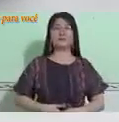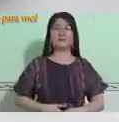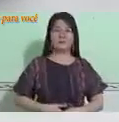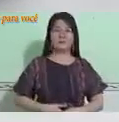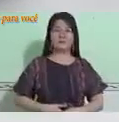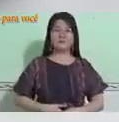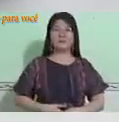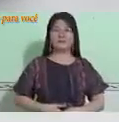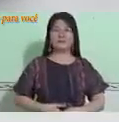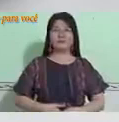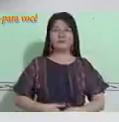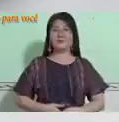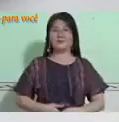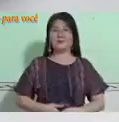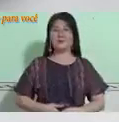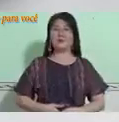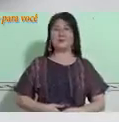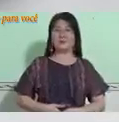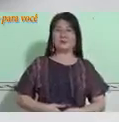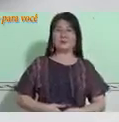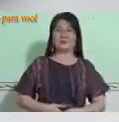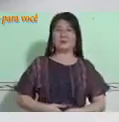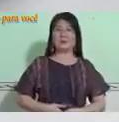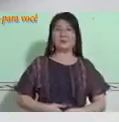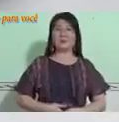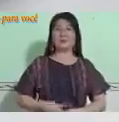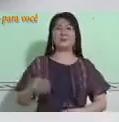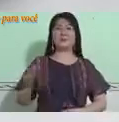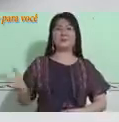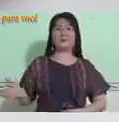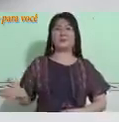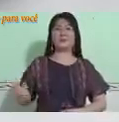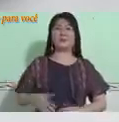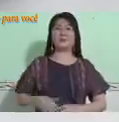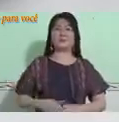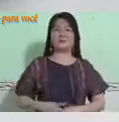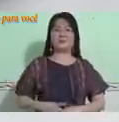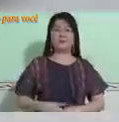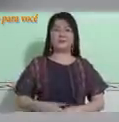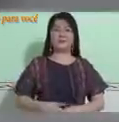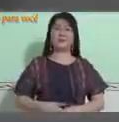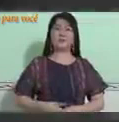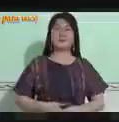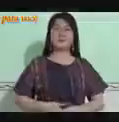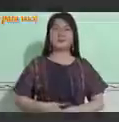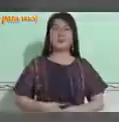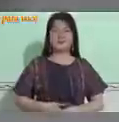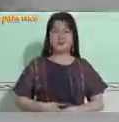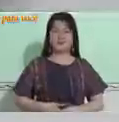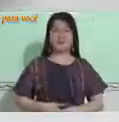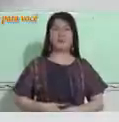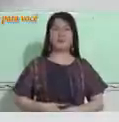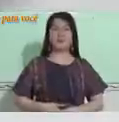PARQUSERV é a ventilação não invasiva ZERV para melhorar as trocas gasosas, facilitando a respiração através de